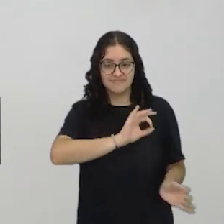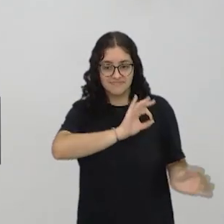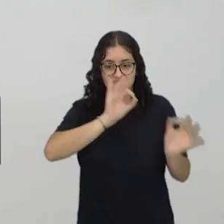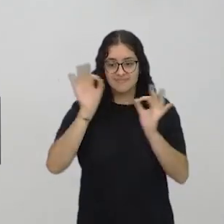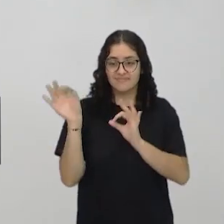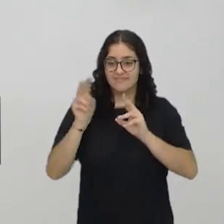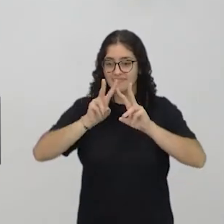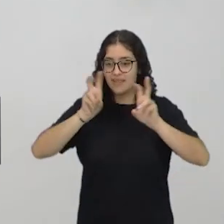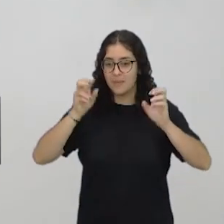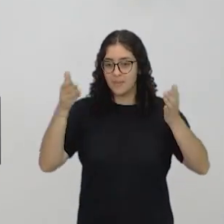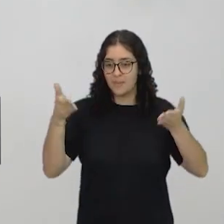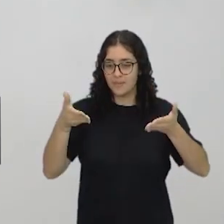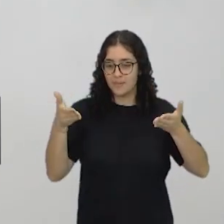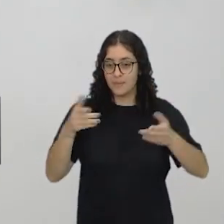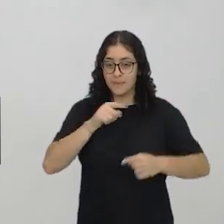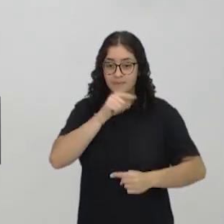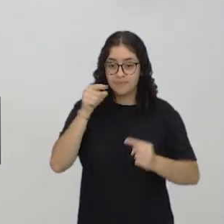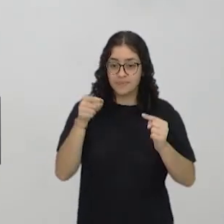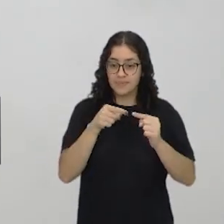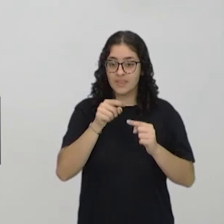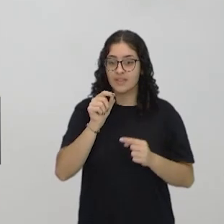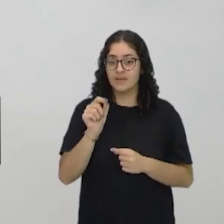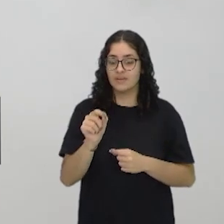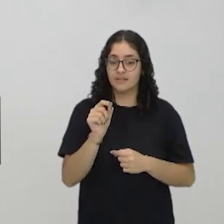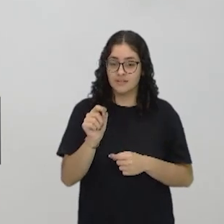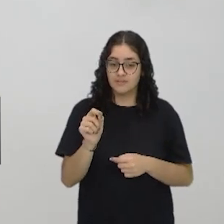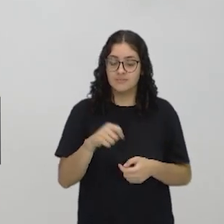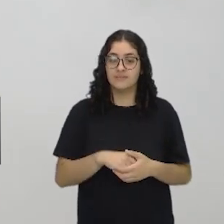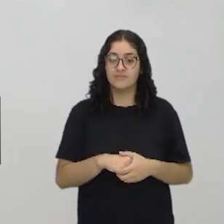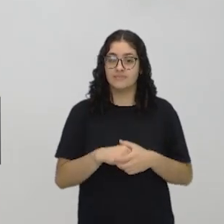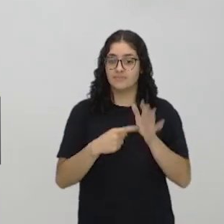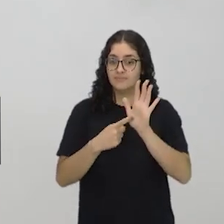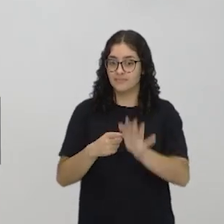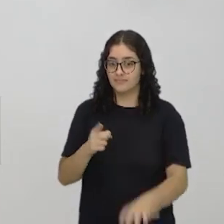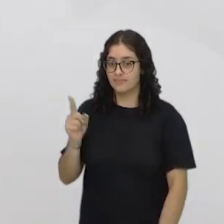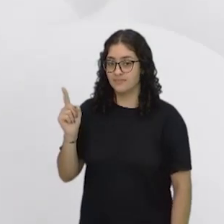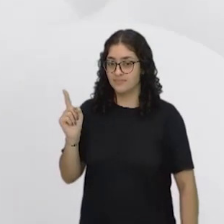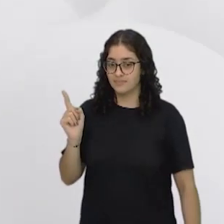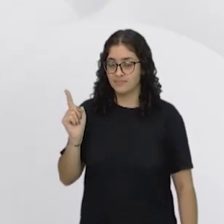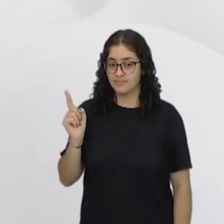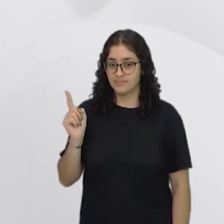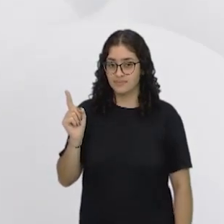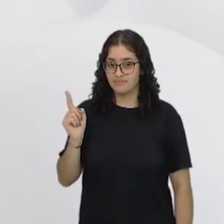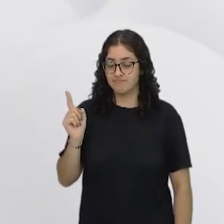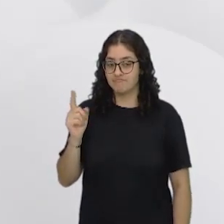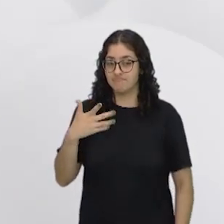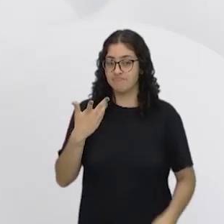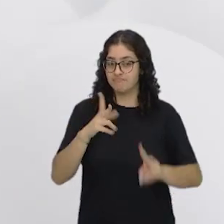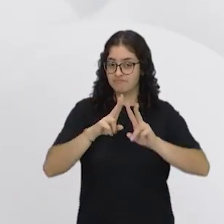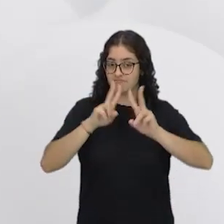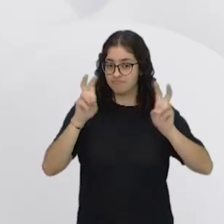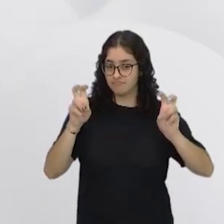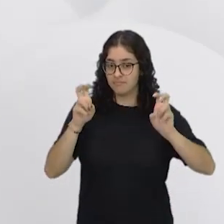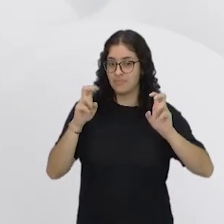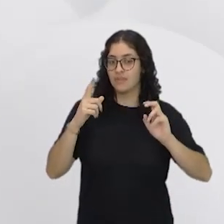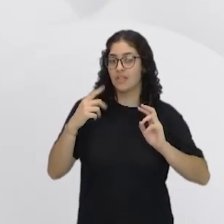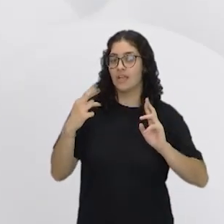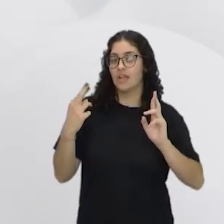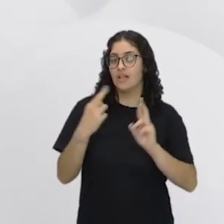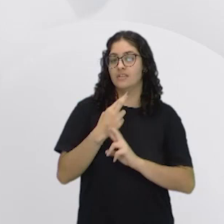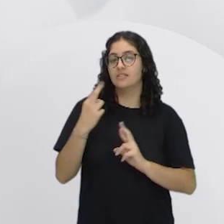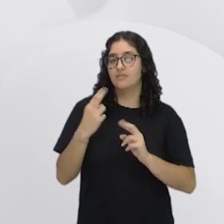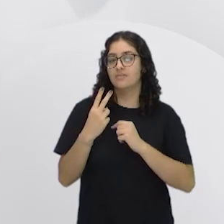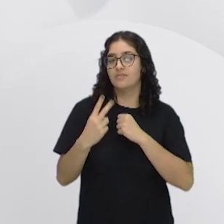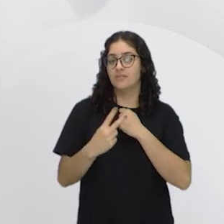esse título. E o objetivo da aula aparecendo aí na tela para vocês, olha só. O objetivo é o tema, relação do